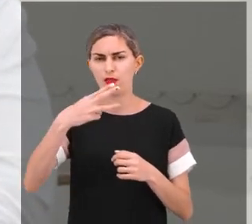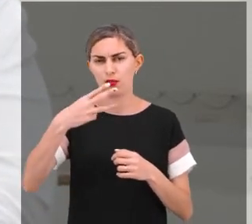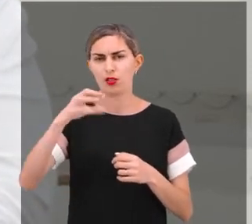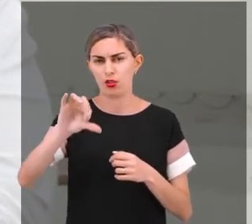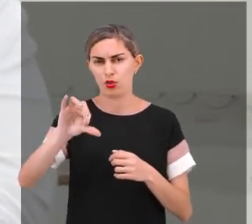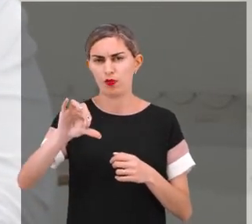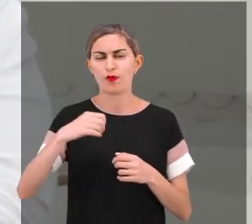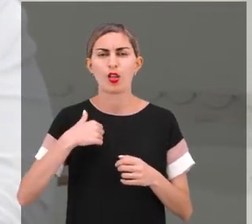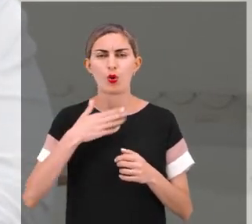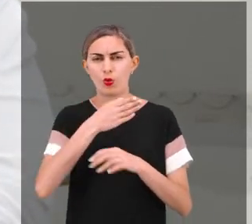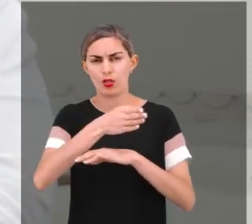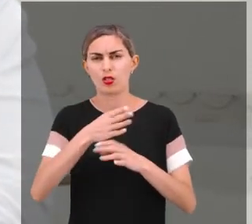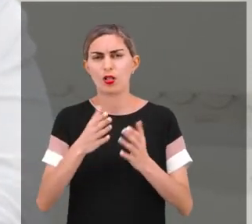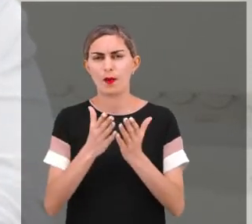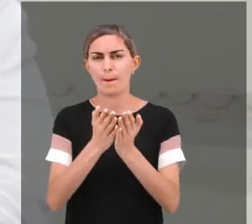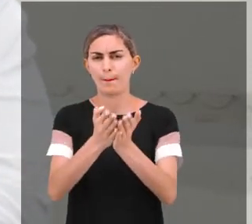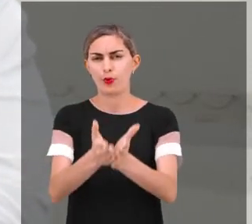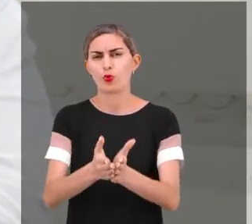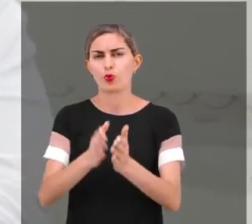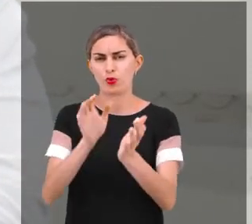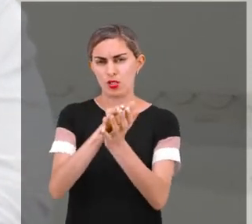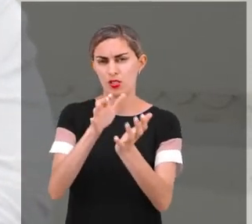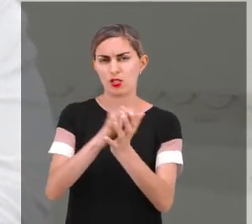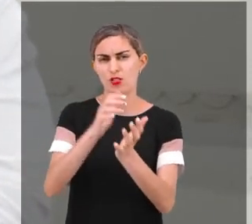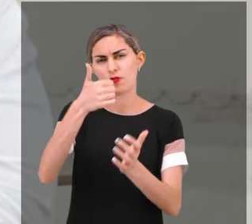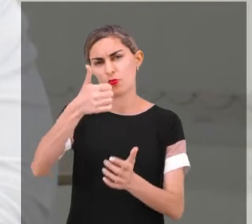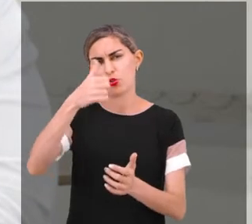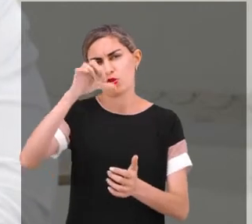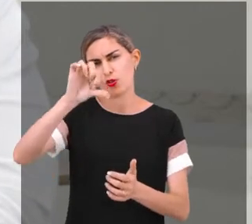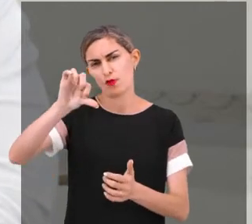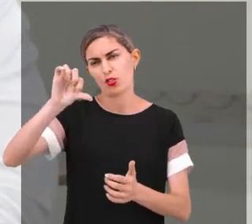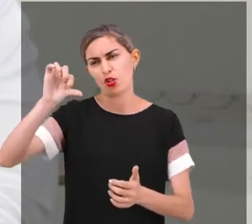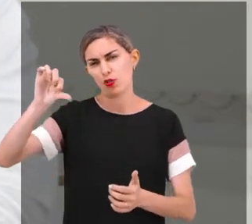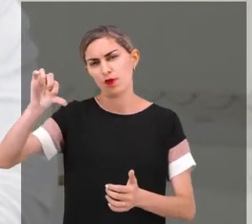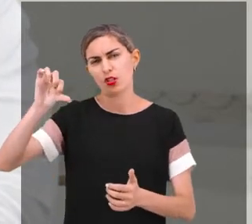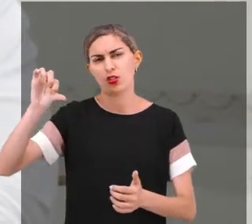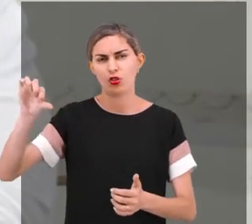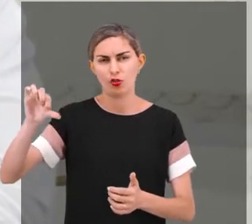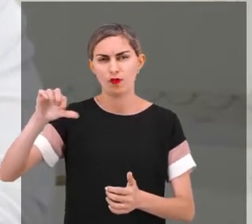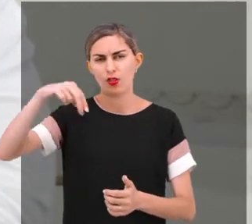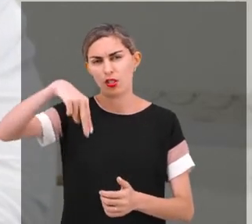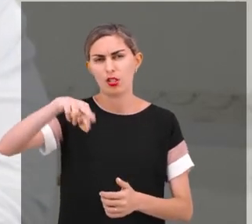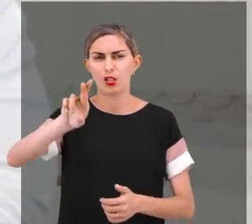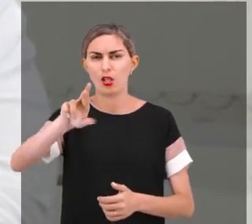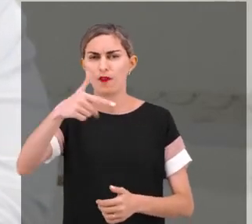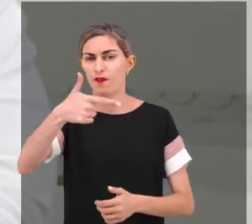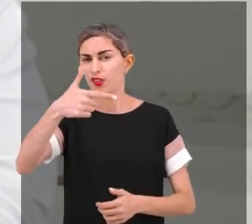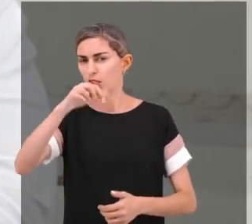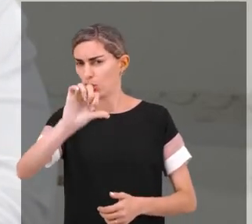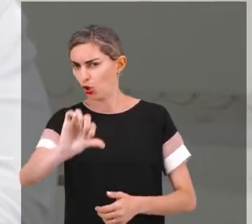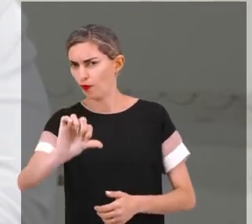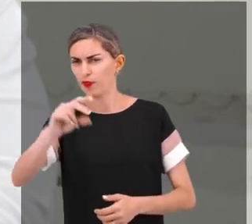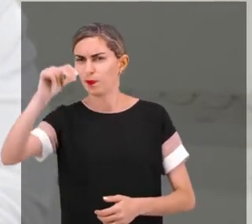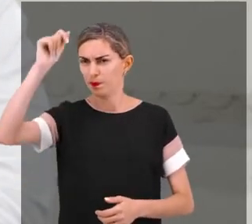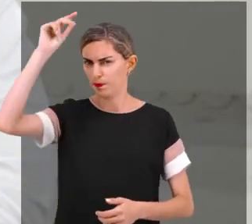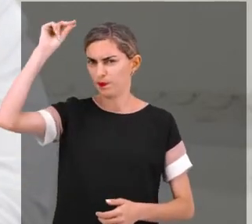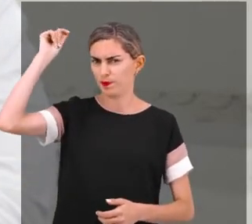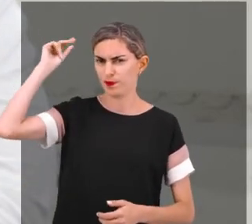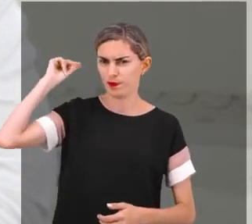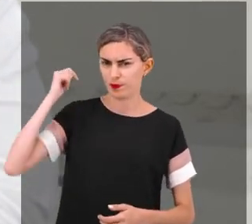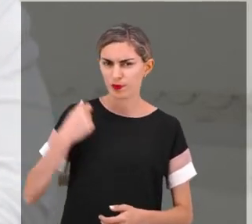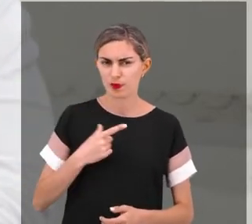entrei no Porto do Recife em 1999 para implantar a NR29. Na